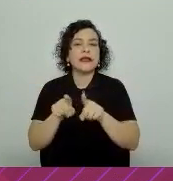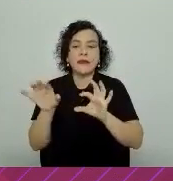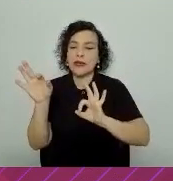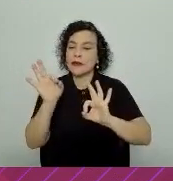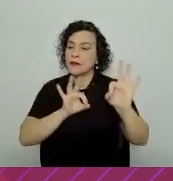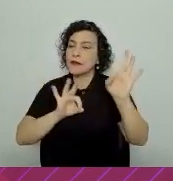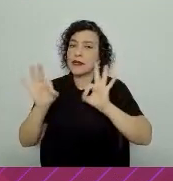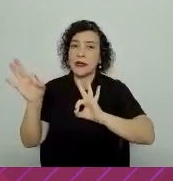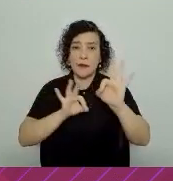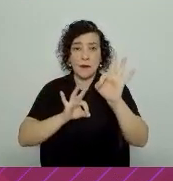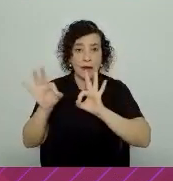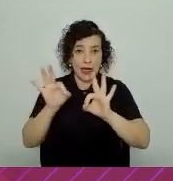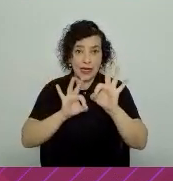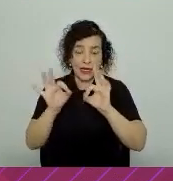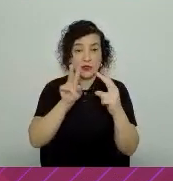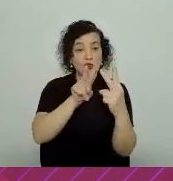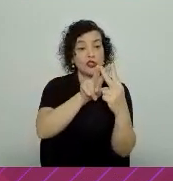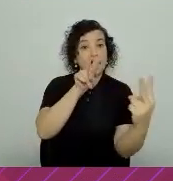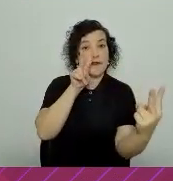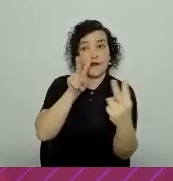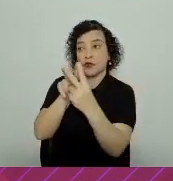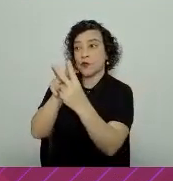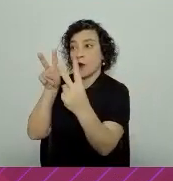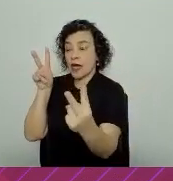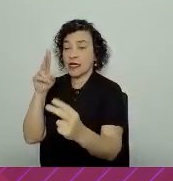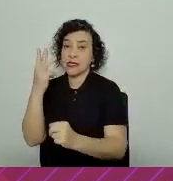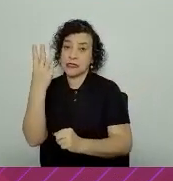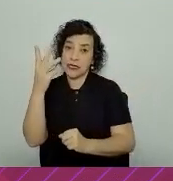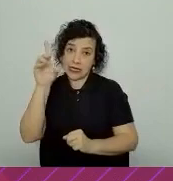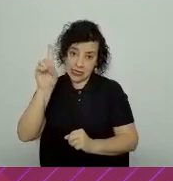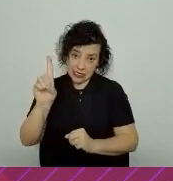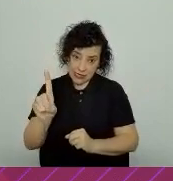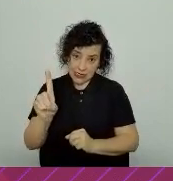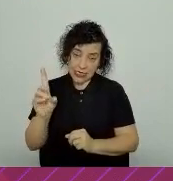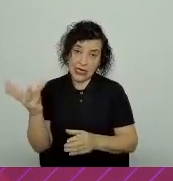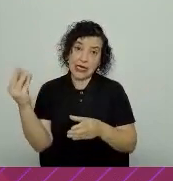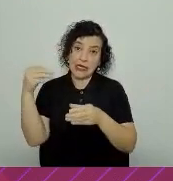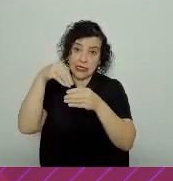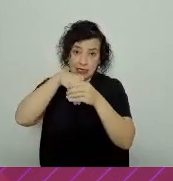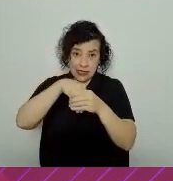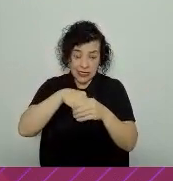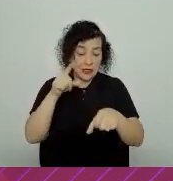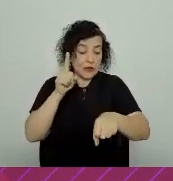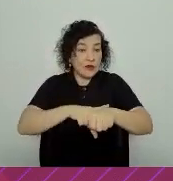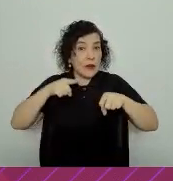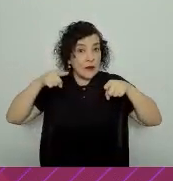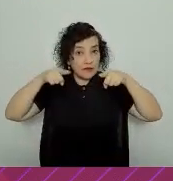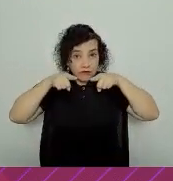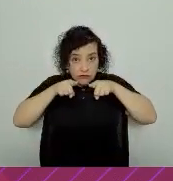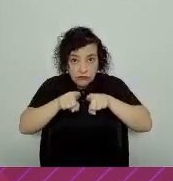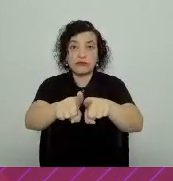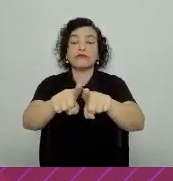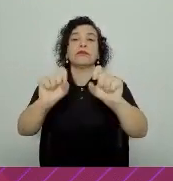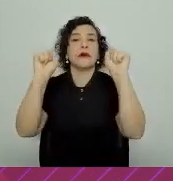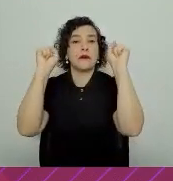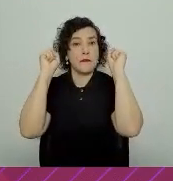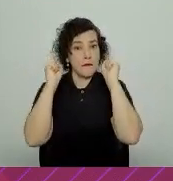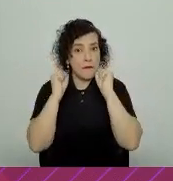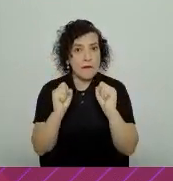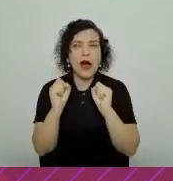mundos virtuais 3D renderizados em tempo real que podem ser